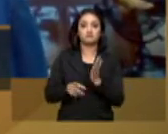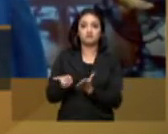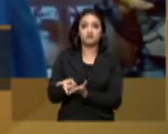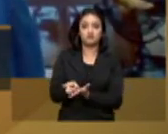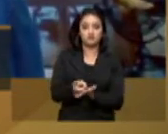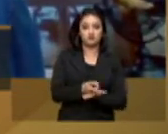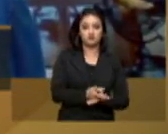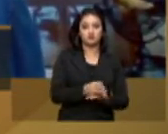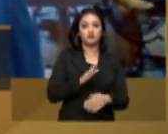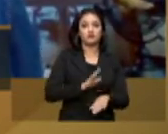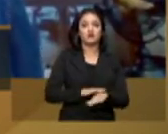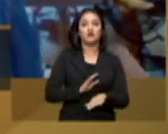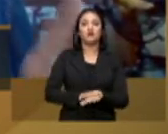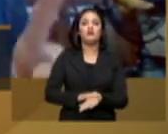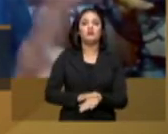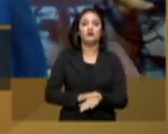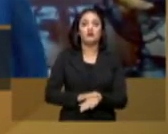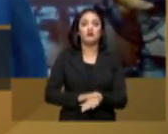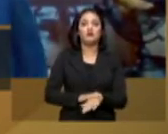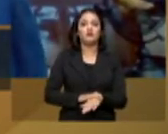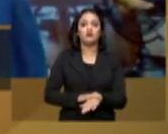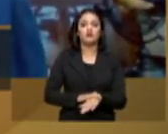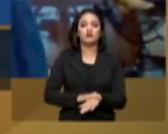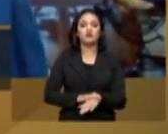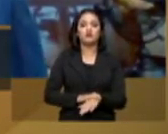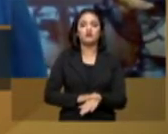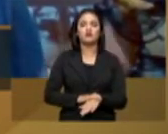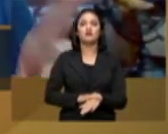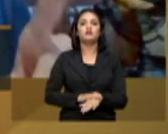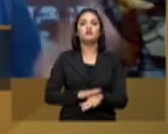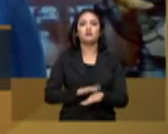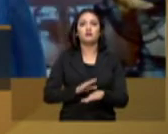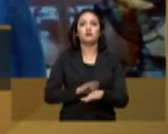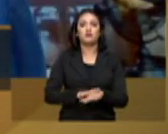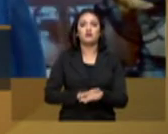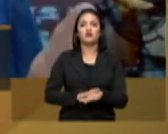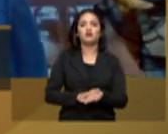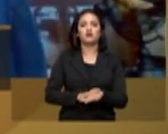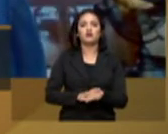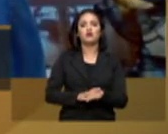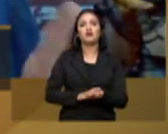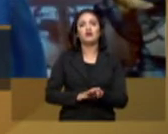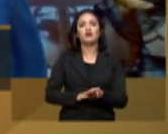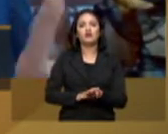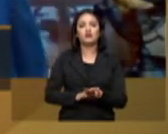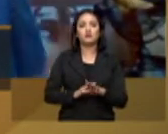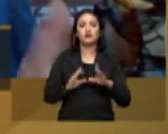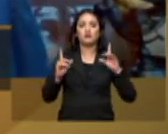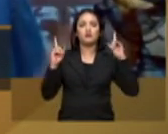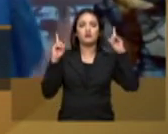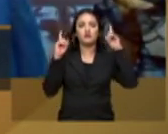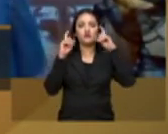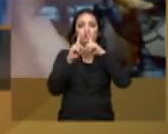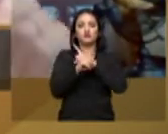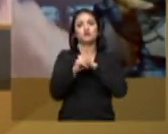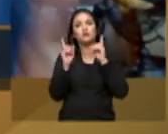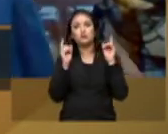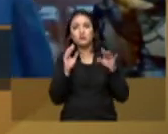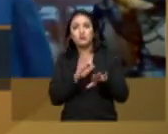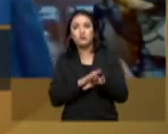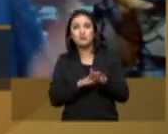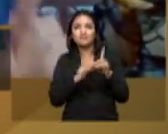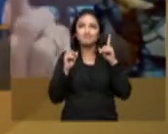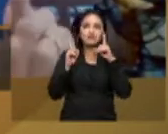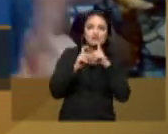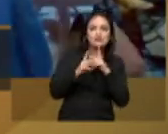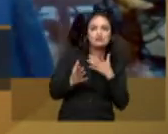momento muito delicado de voracidade fiscal e sabemos a importância do Supremo Tribunal Federal como